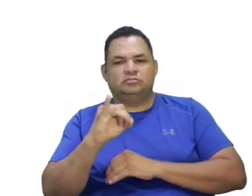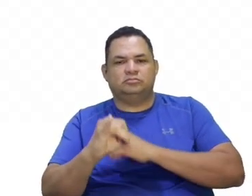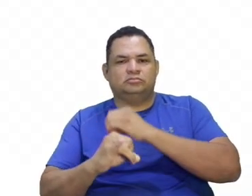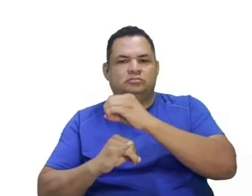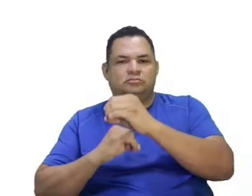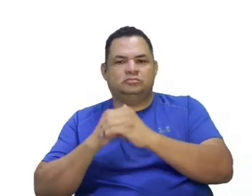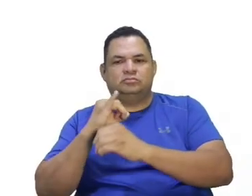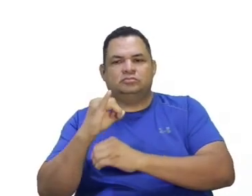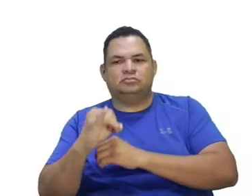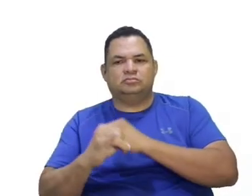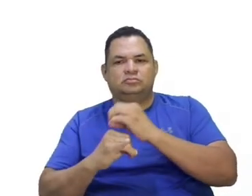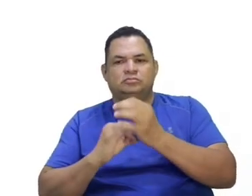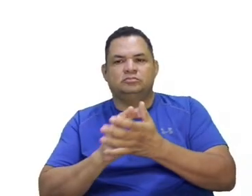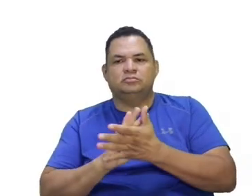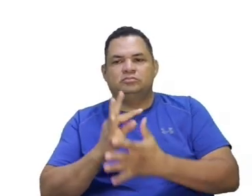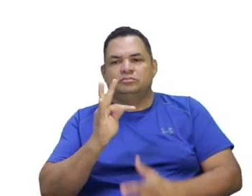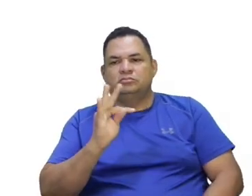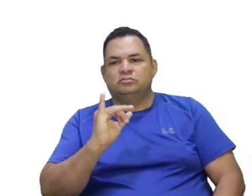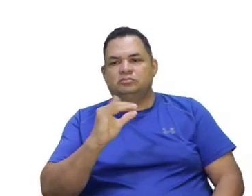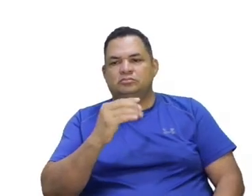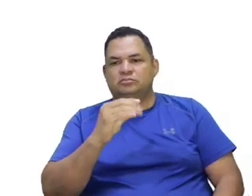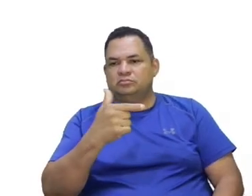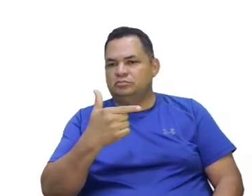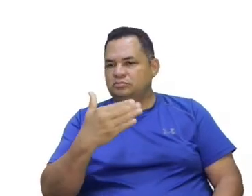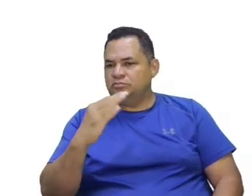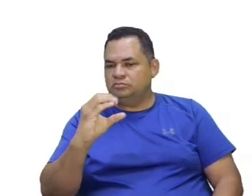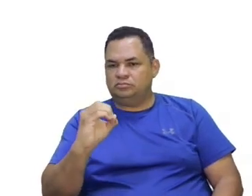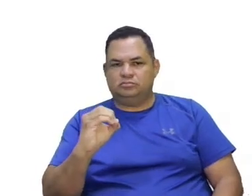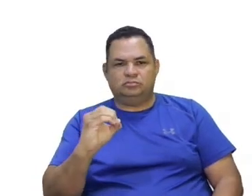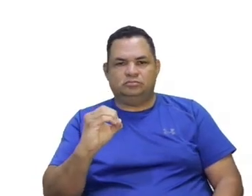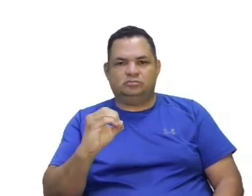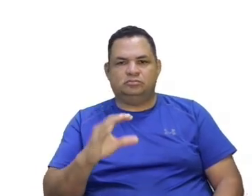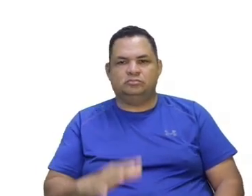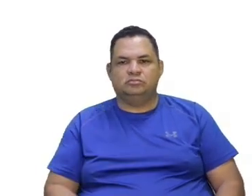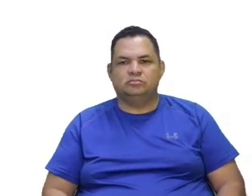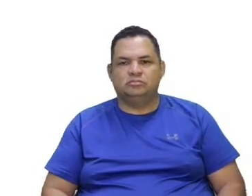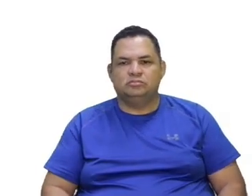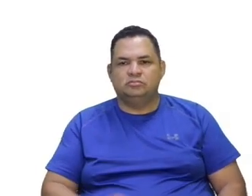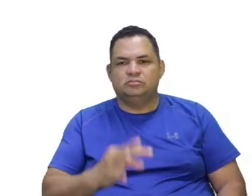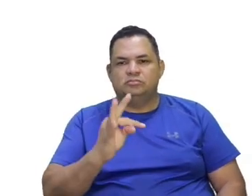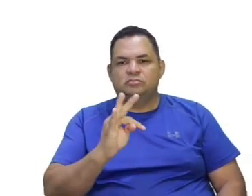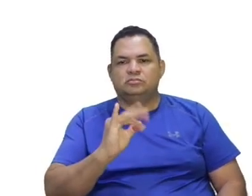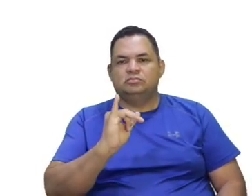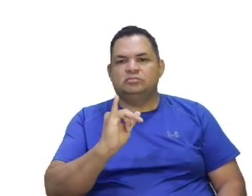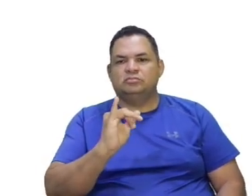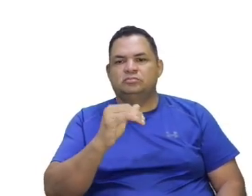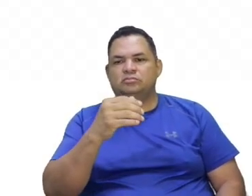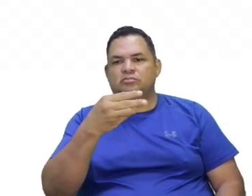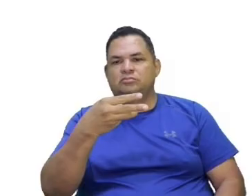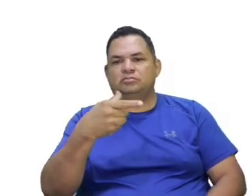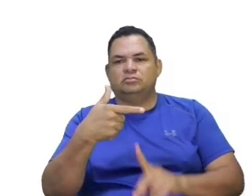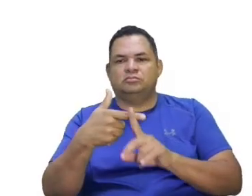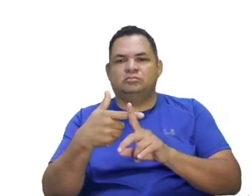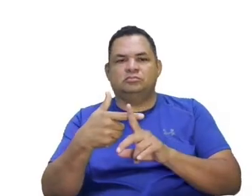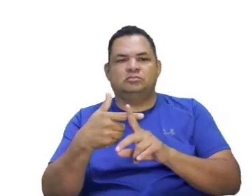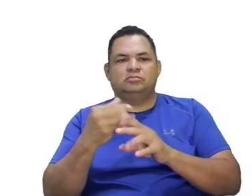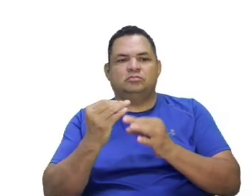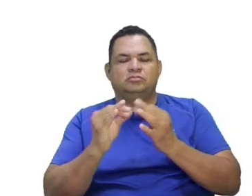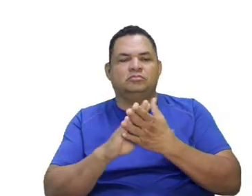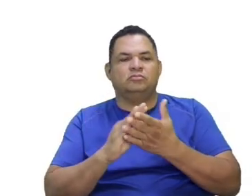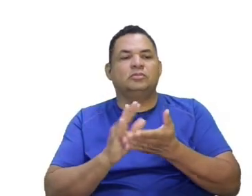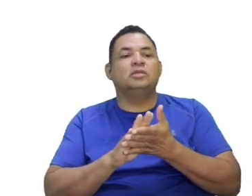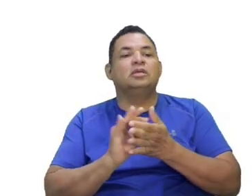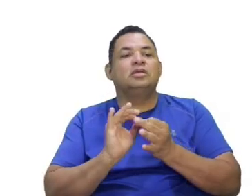falando deste aqui, o íon titânio 3+,